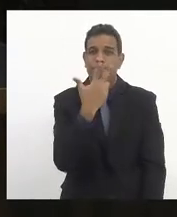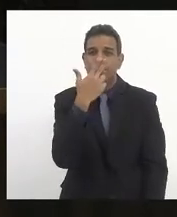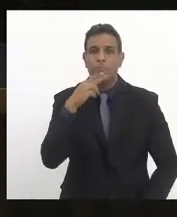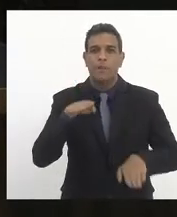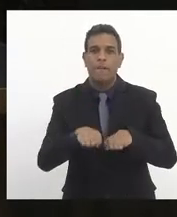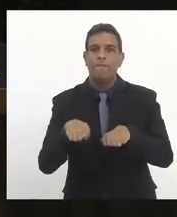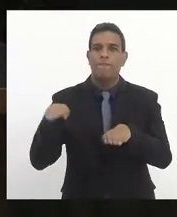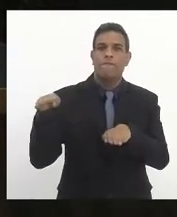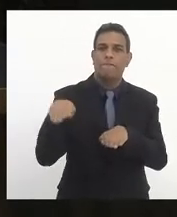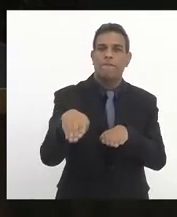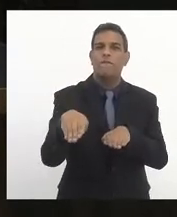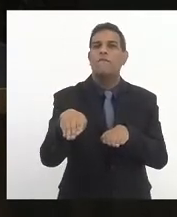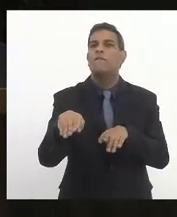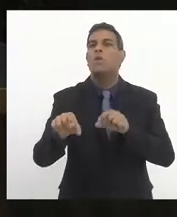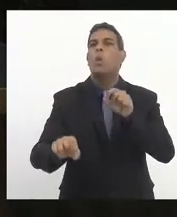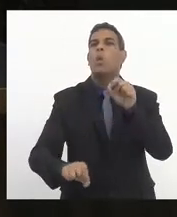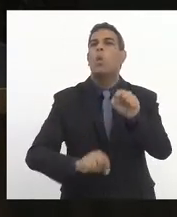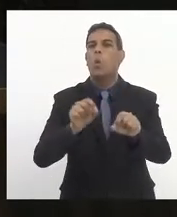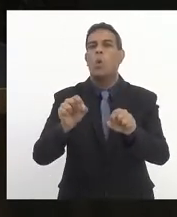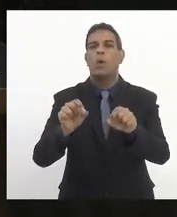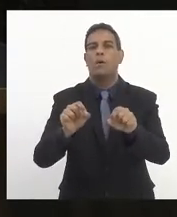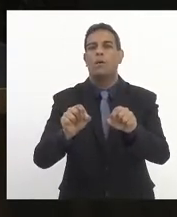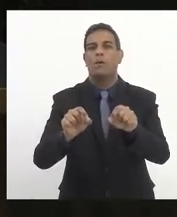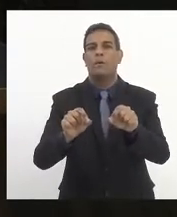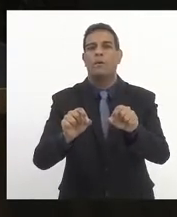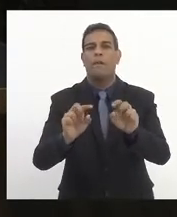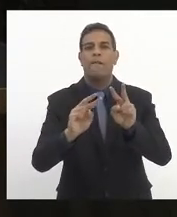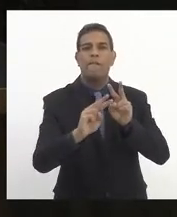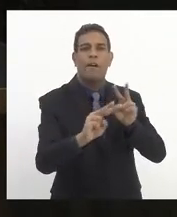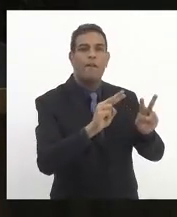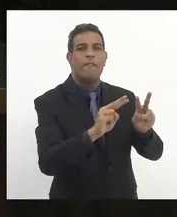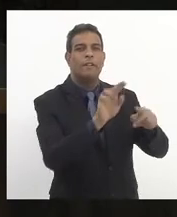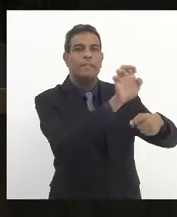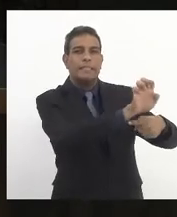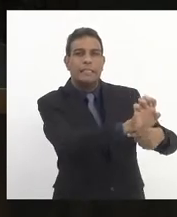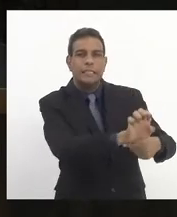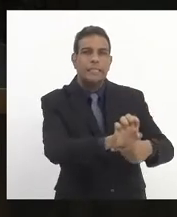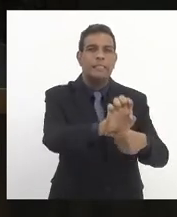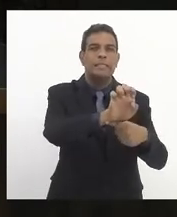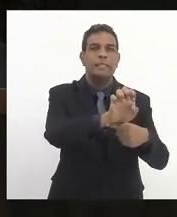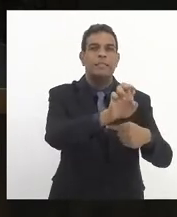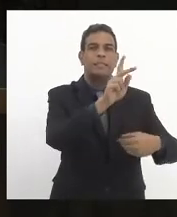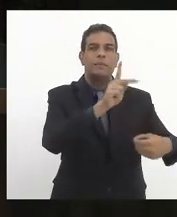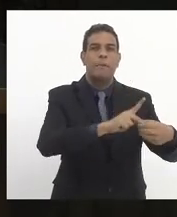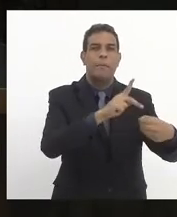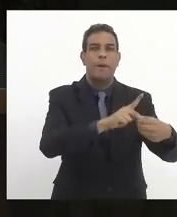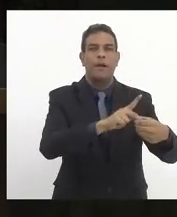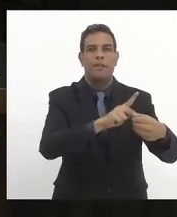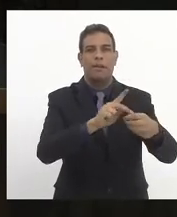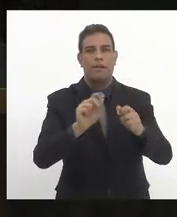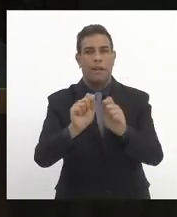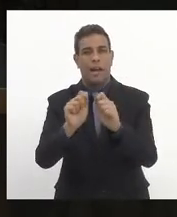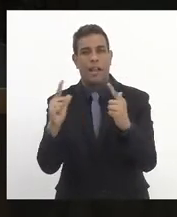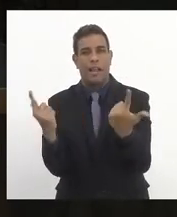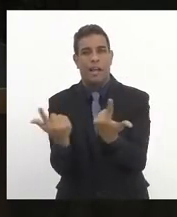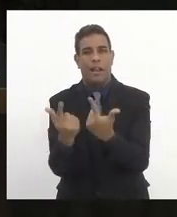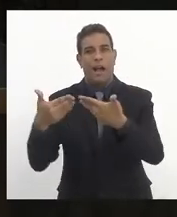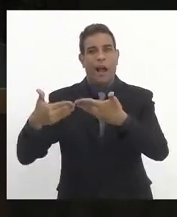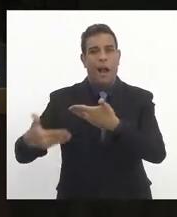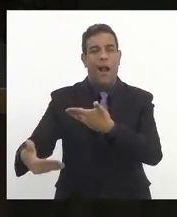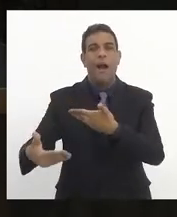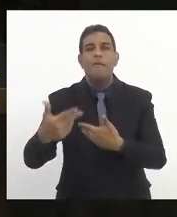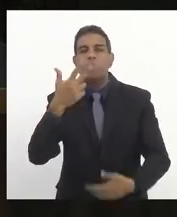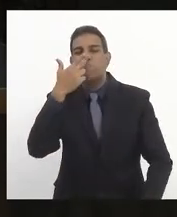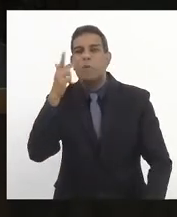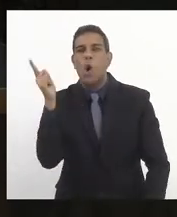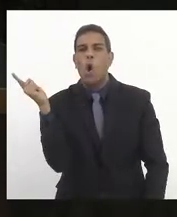de vanguarda à frente dos demais estados produtores de petróleo do Brasil,